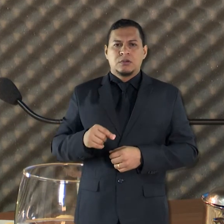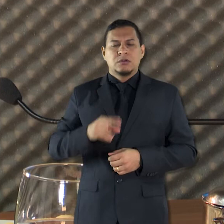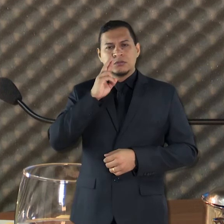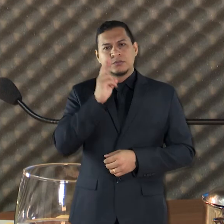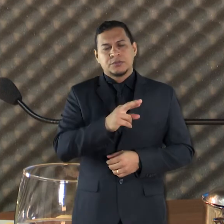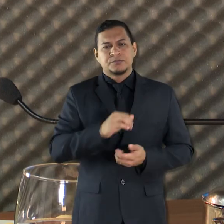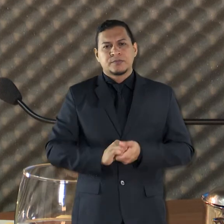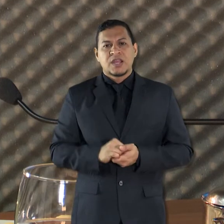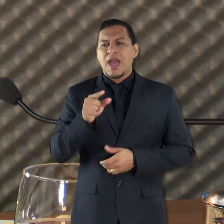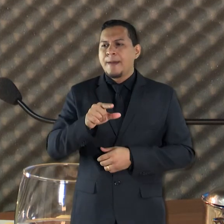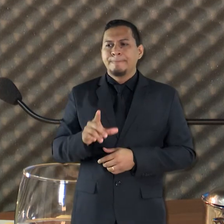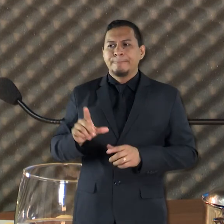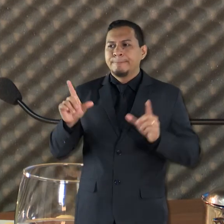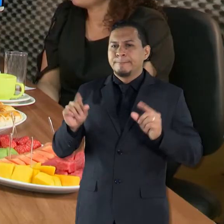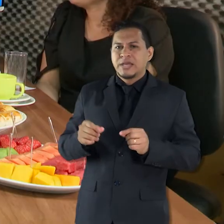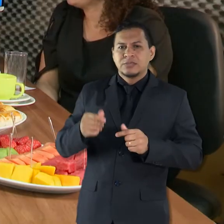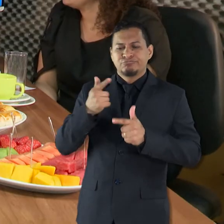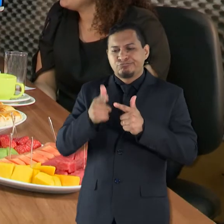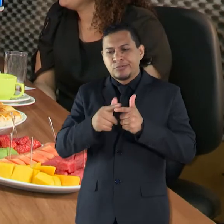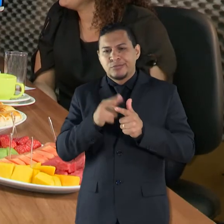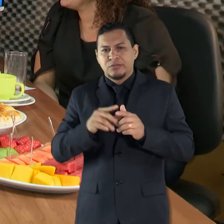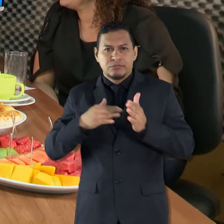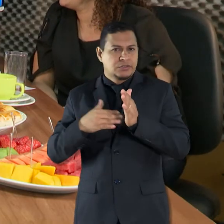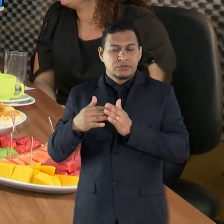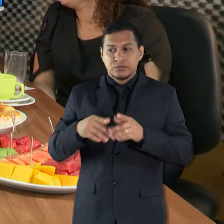para litígios, né? Do judiciário. É menos desgaste para todo